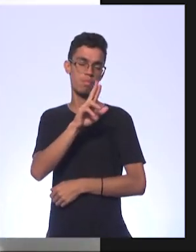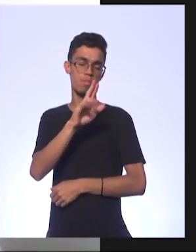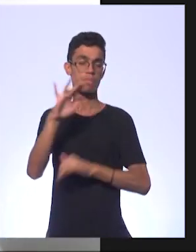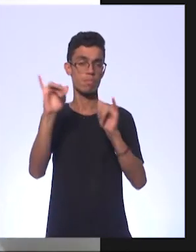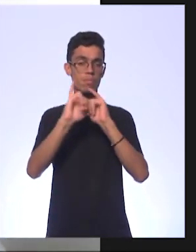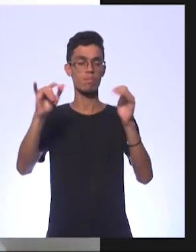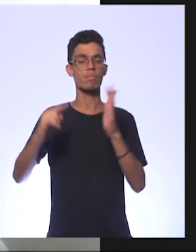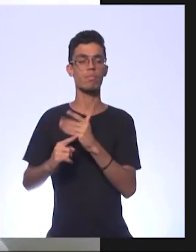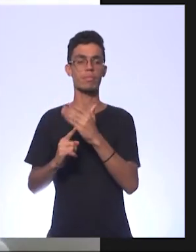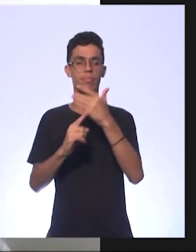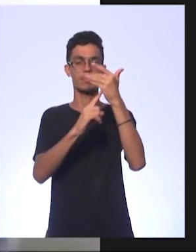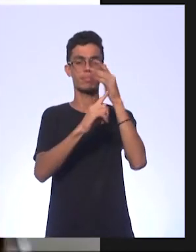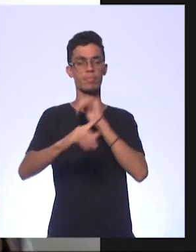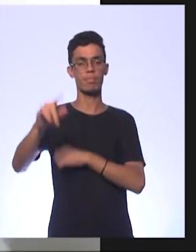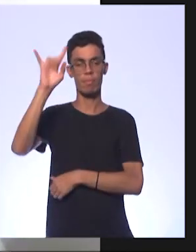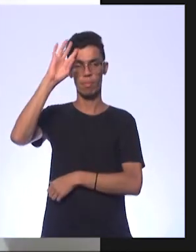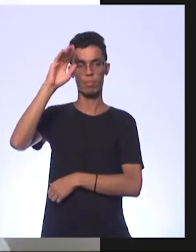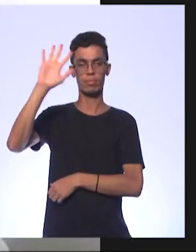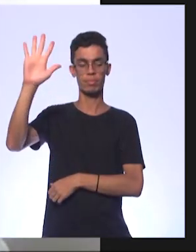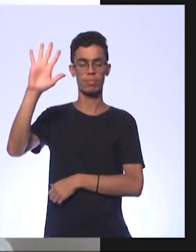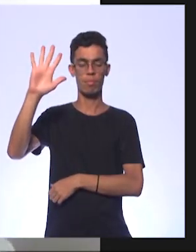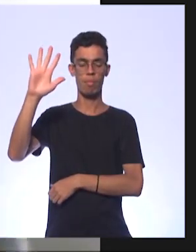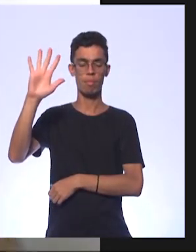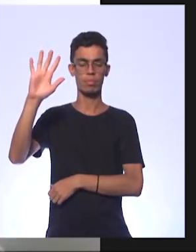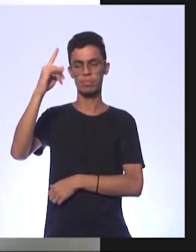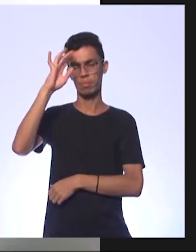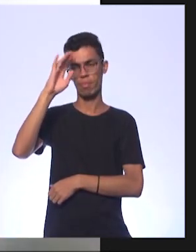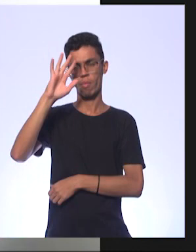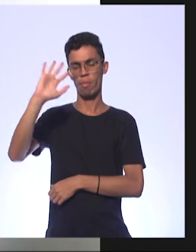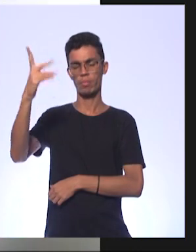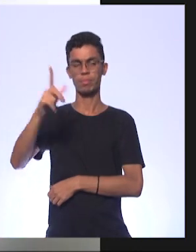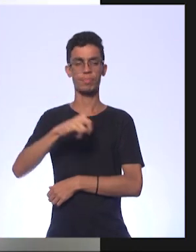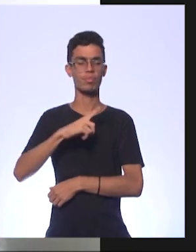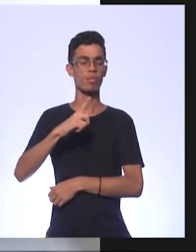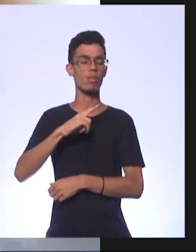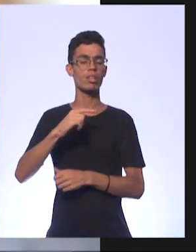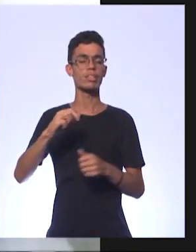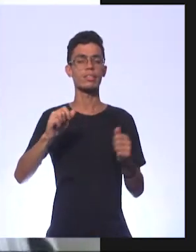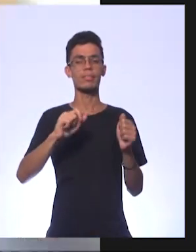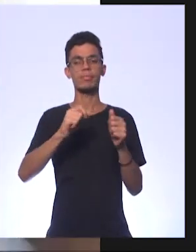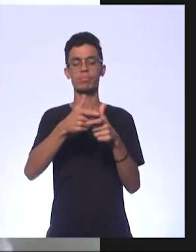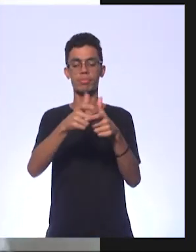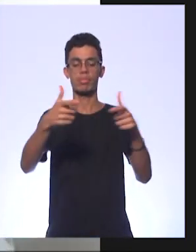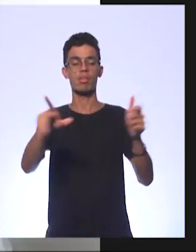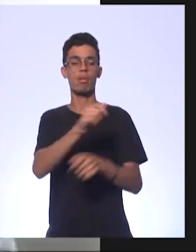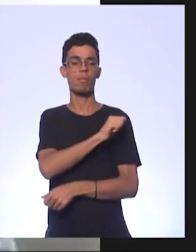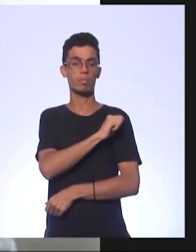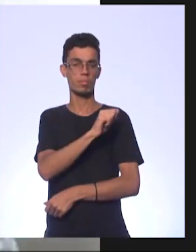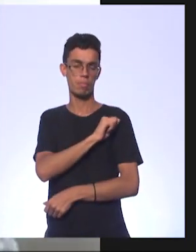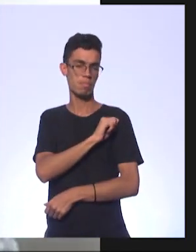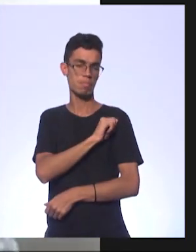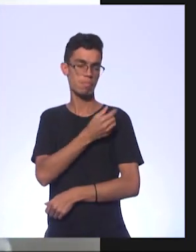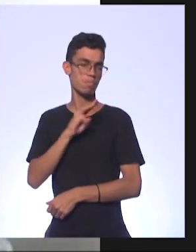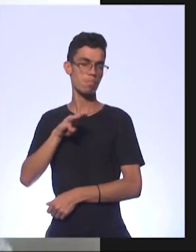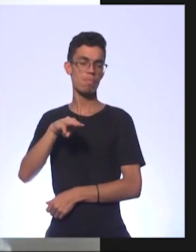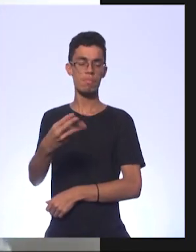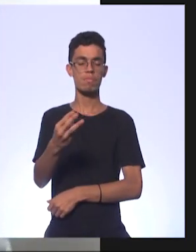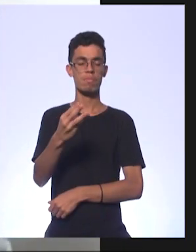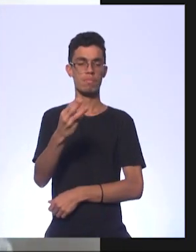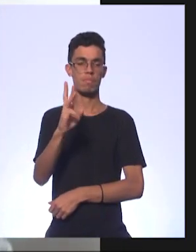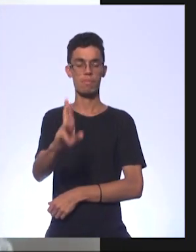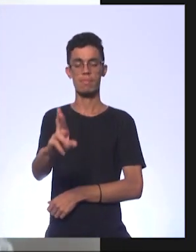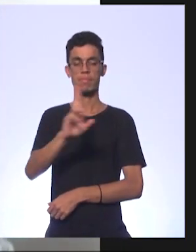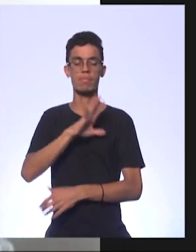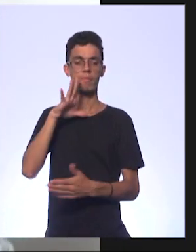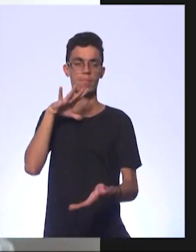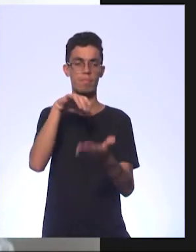que eu tivesse centenas, milhares de estudantes com a resposta registrada. Olha que coisa